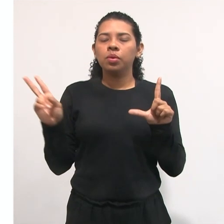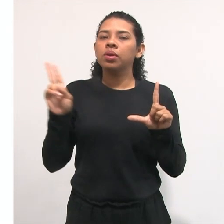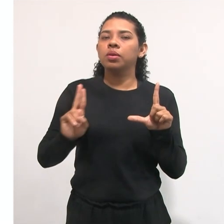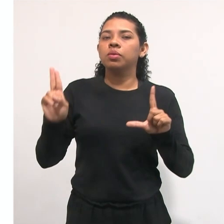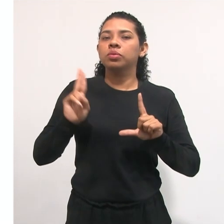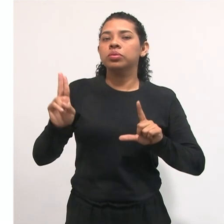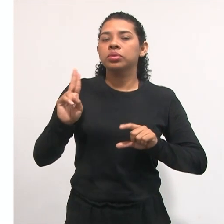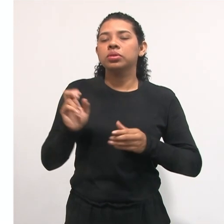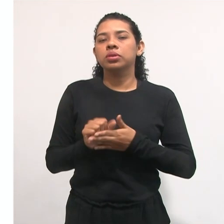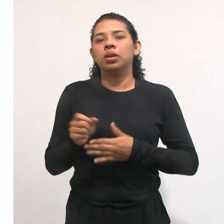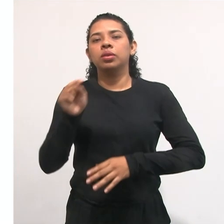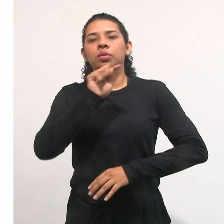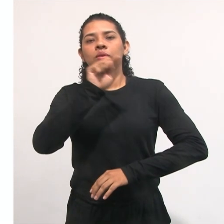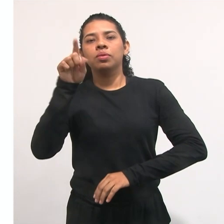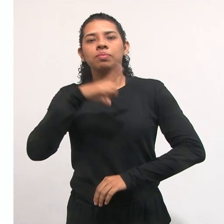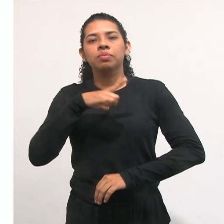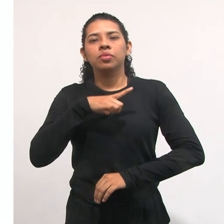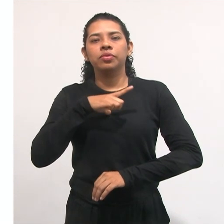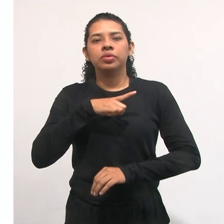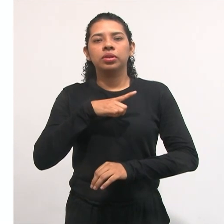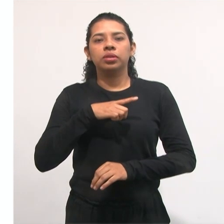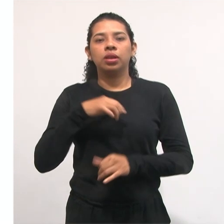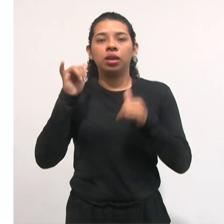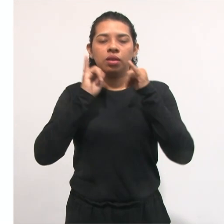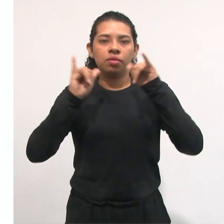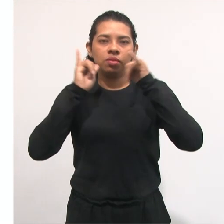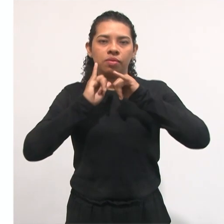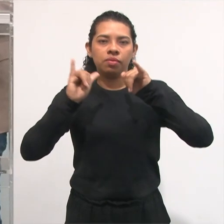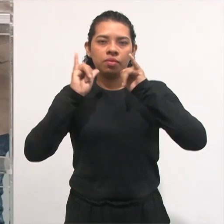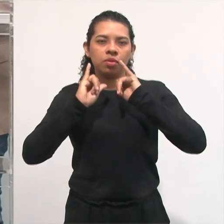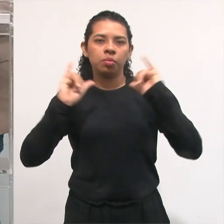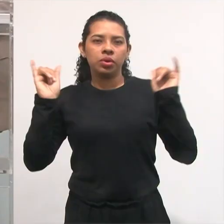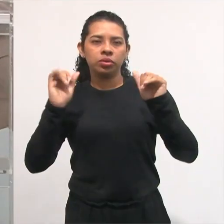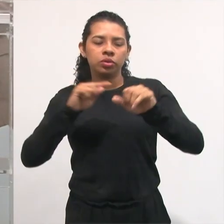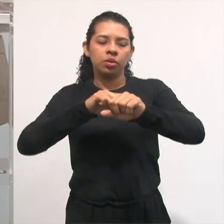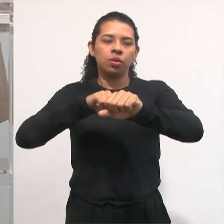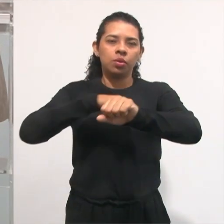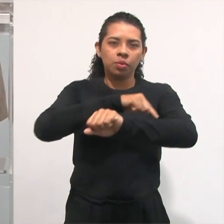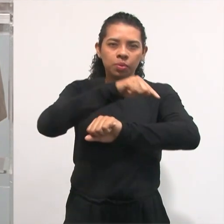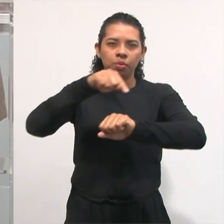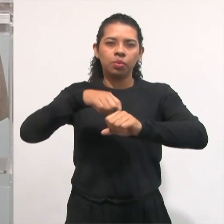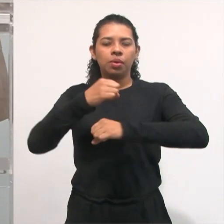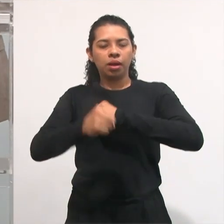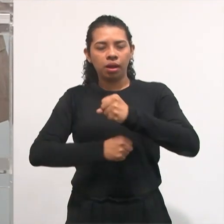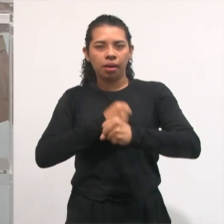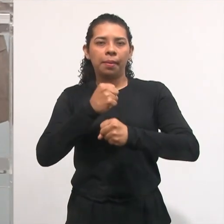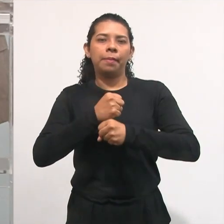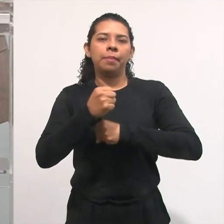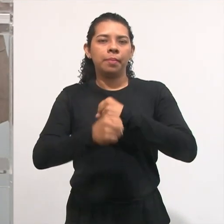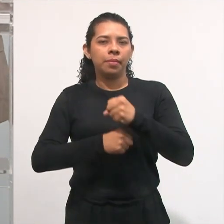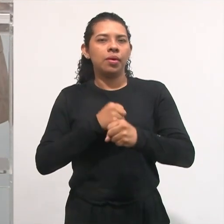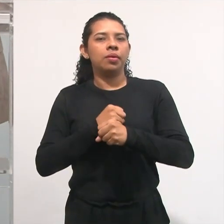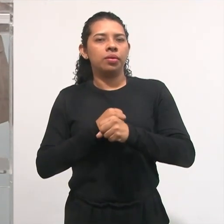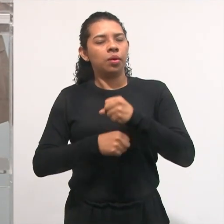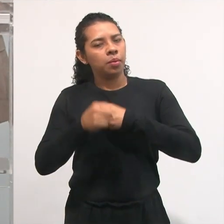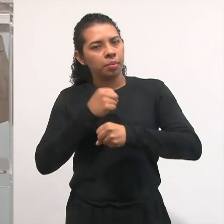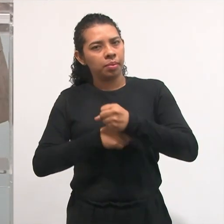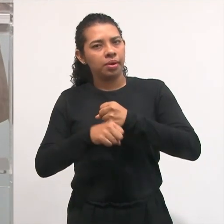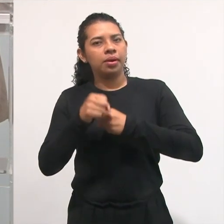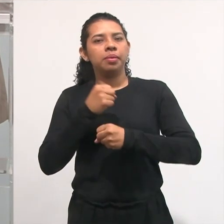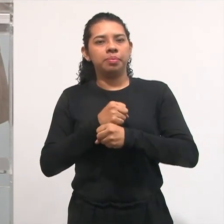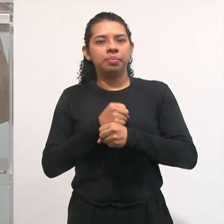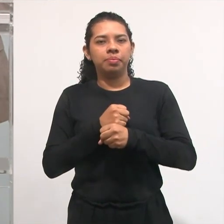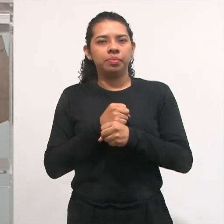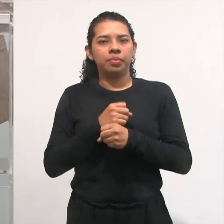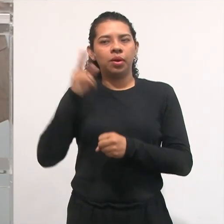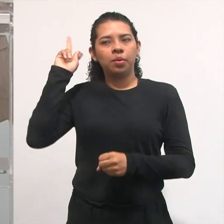linhas ao longo desse período. Esse gráfico de linha, ele é muito utilizado quando você tem dados temporais, né? Por exemplo, ao longo